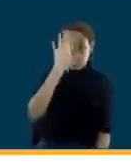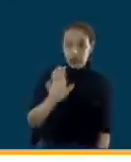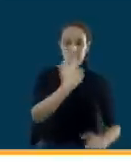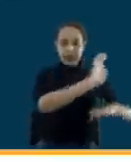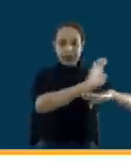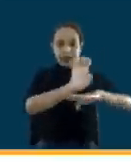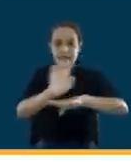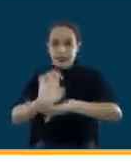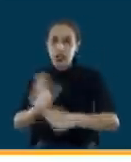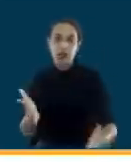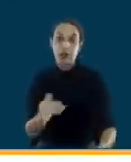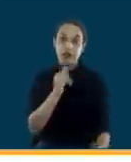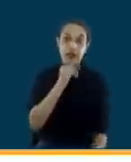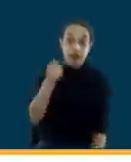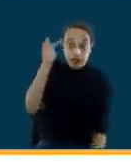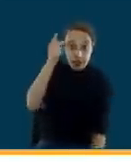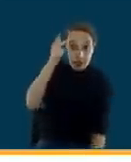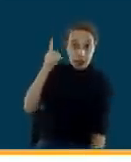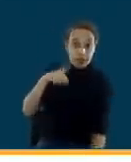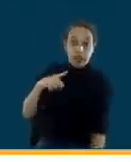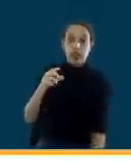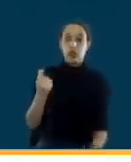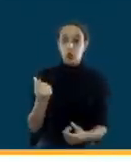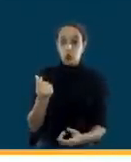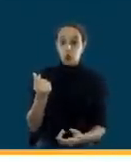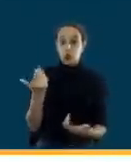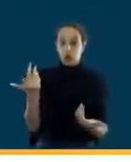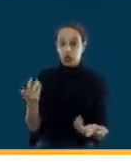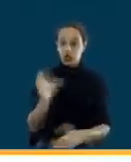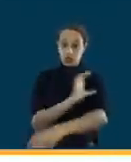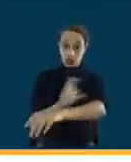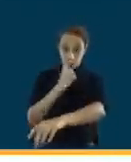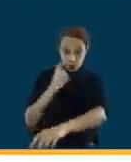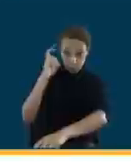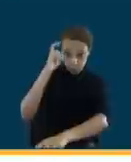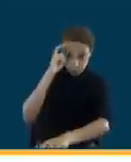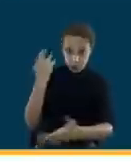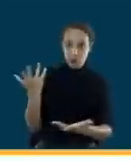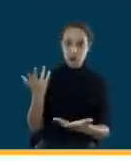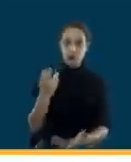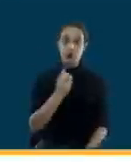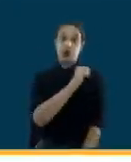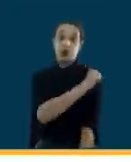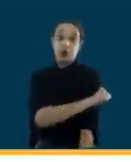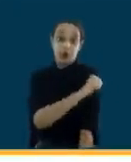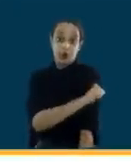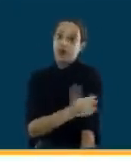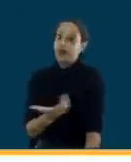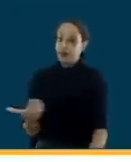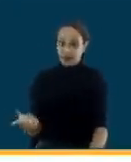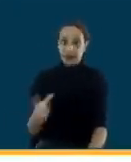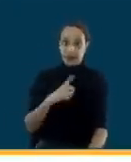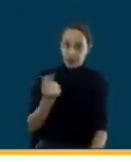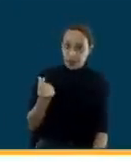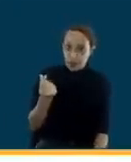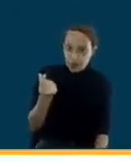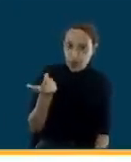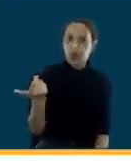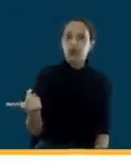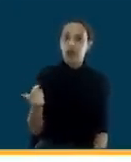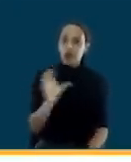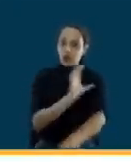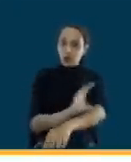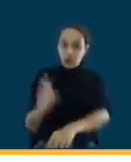Paulo, que tem uma economia da cultura e da arte estruturada, como Rio de Janeiro, que tem uma economia da cultura e da arte